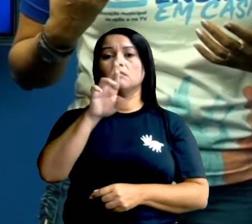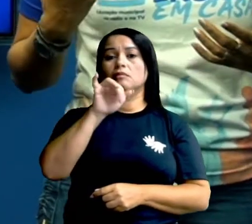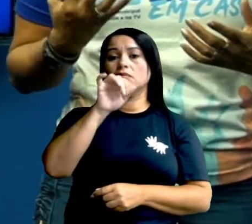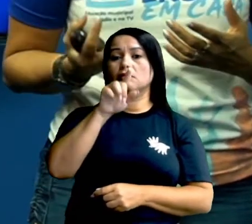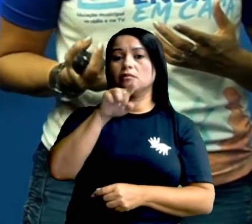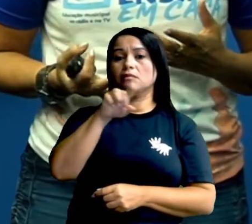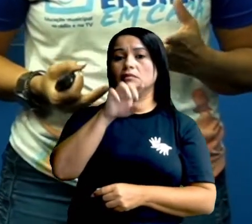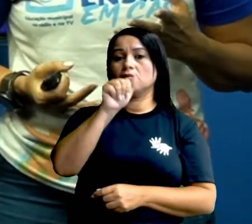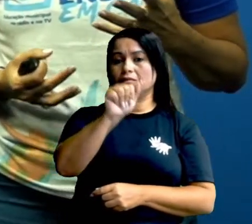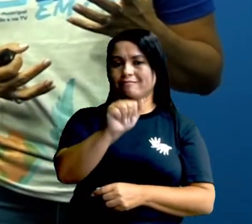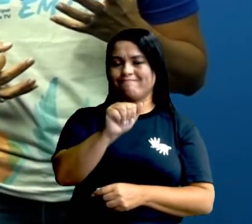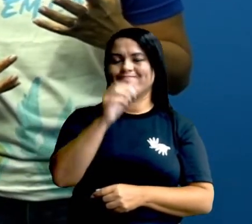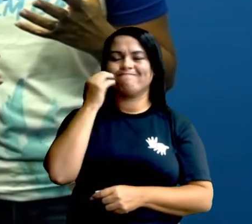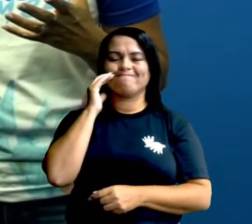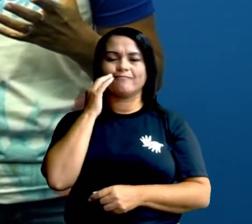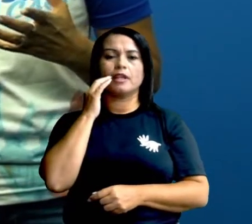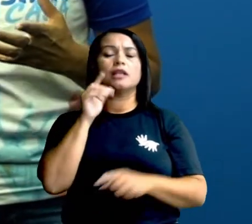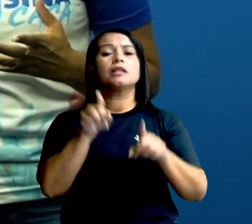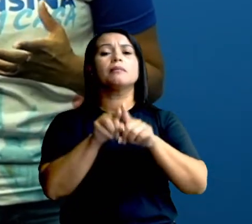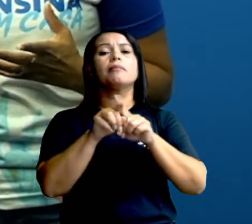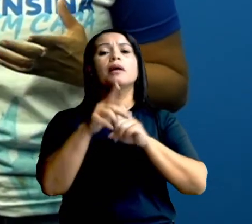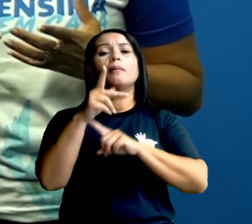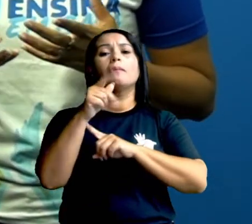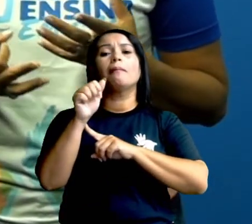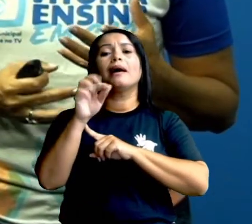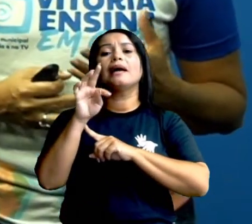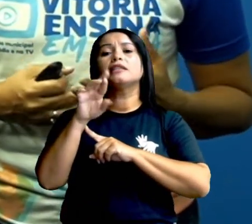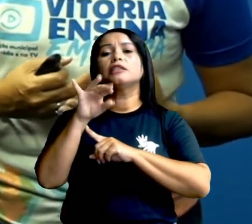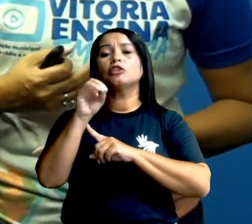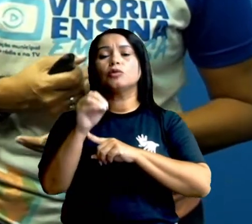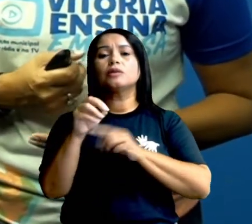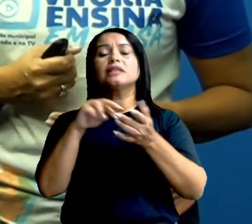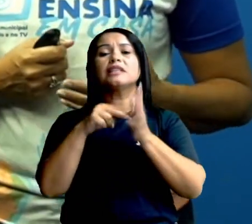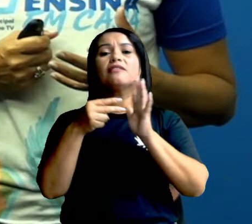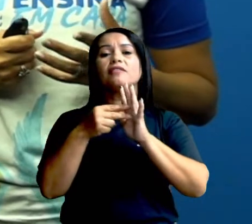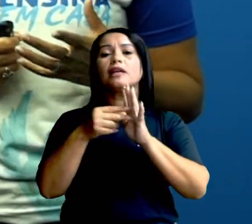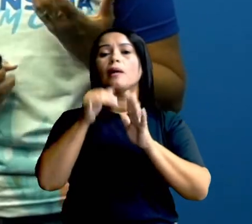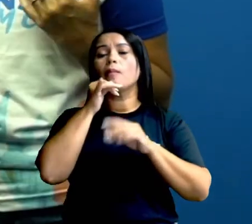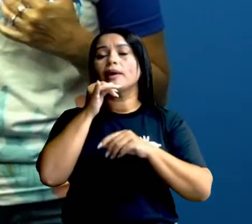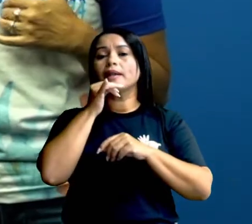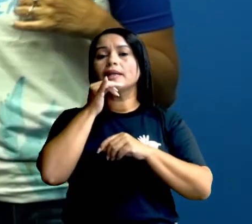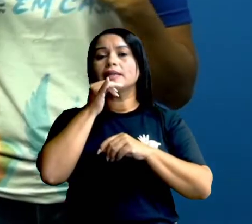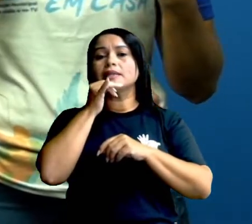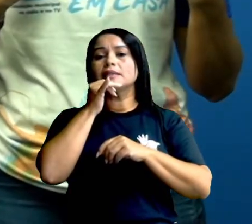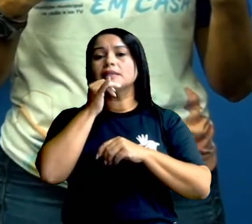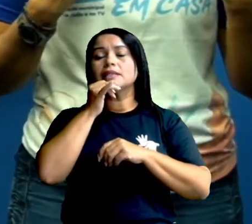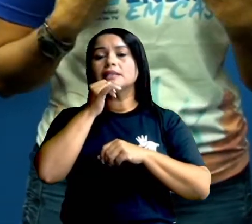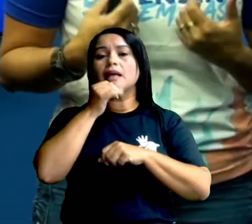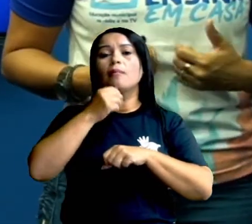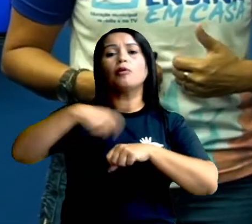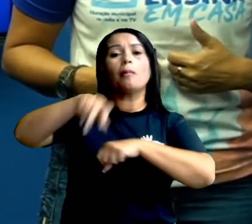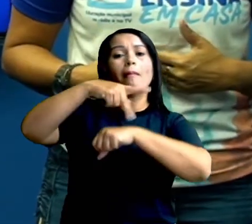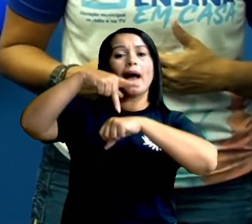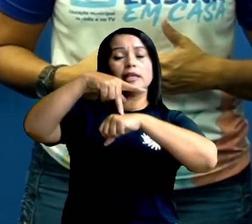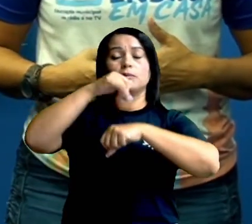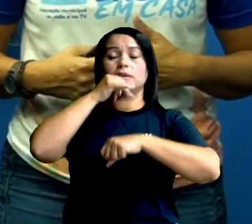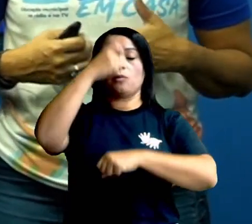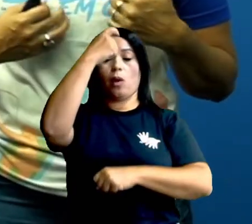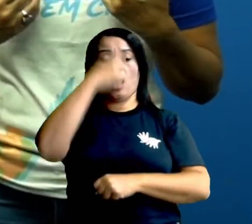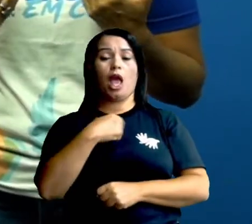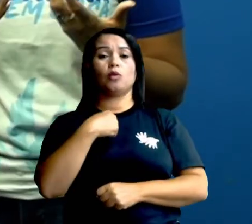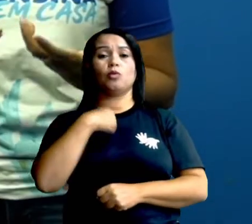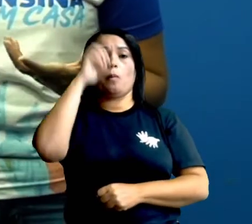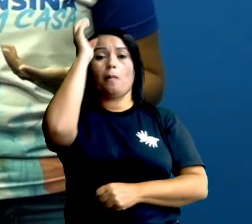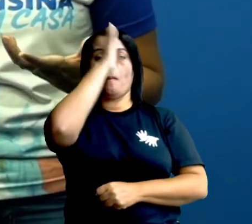pátrio. Pátrio é relacionado à nacionalidade. Então, eu sou brasileira.